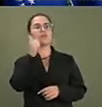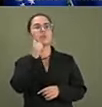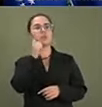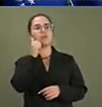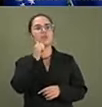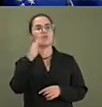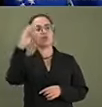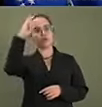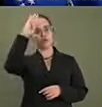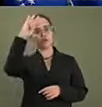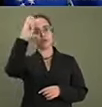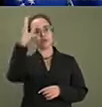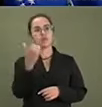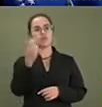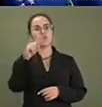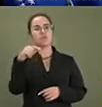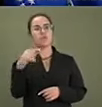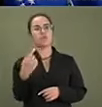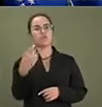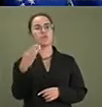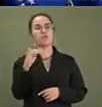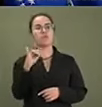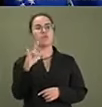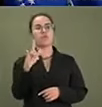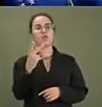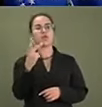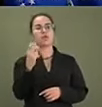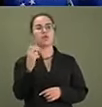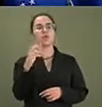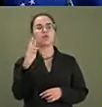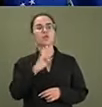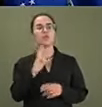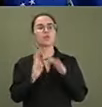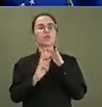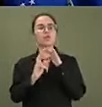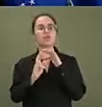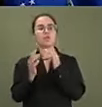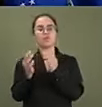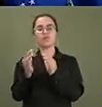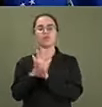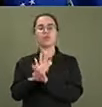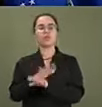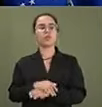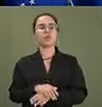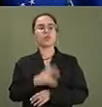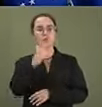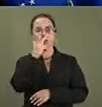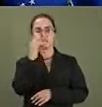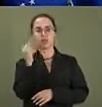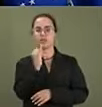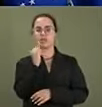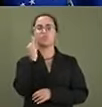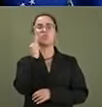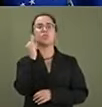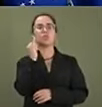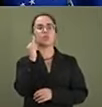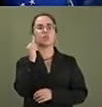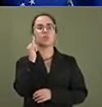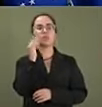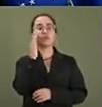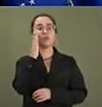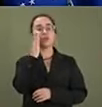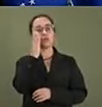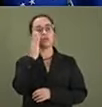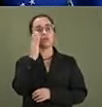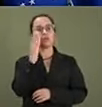solteiras chega a mais de seis bilhões de reais Isso é para acabar né com isso e eu acho que é de suma importância que o